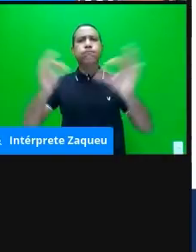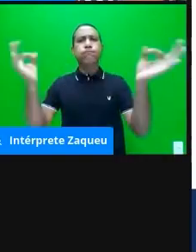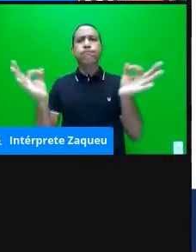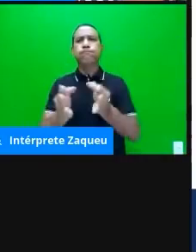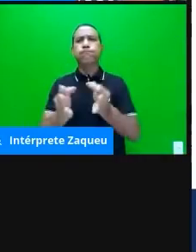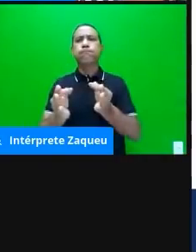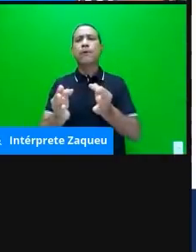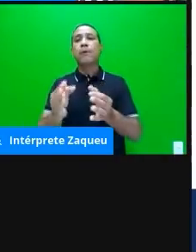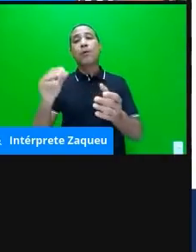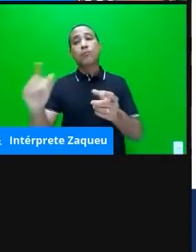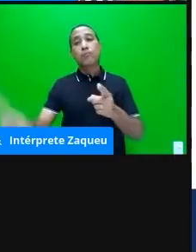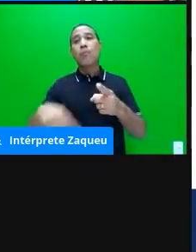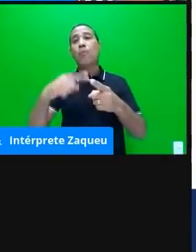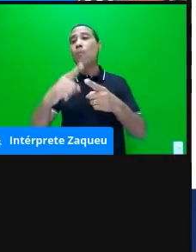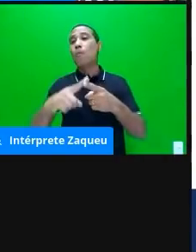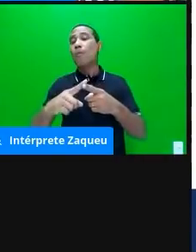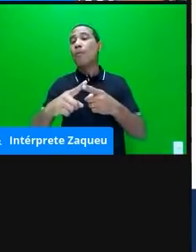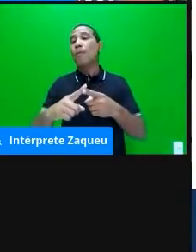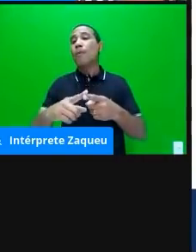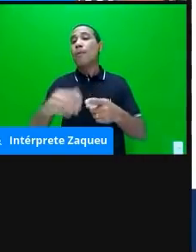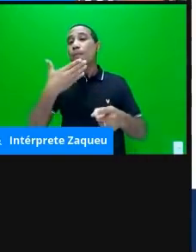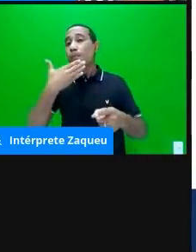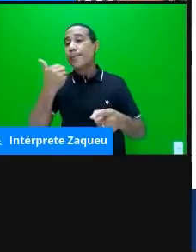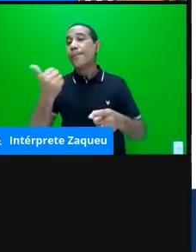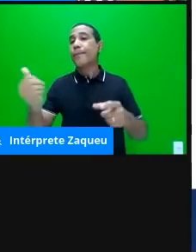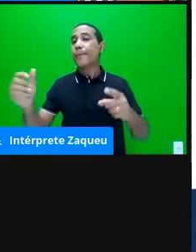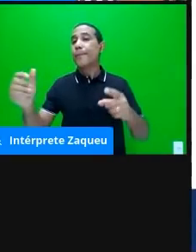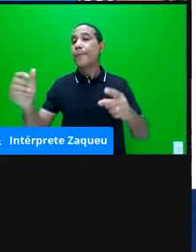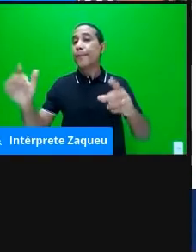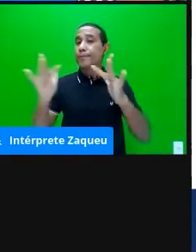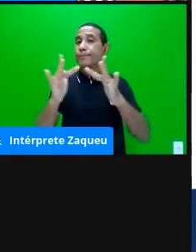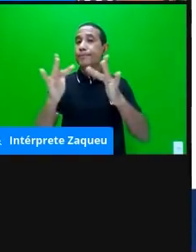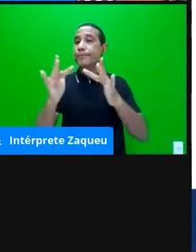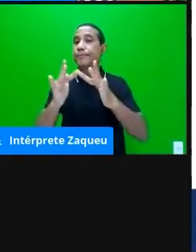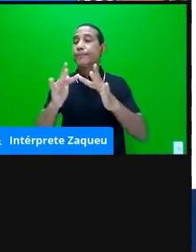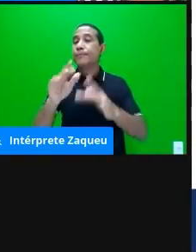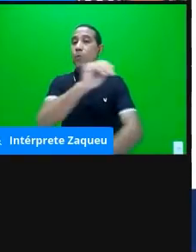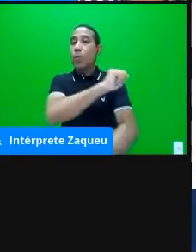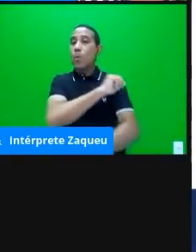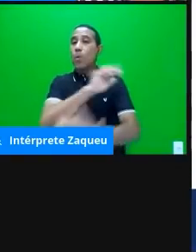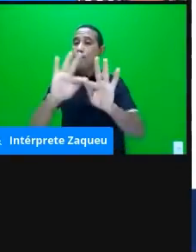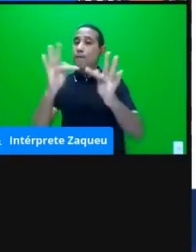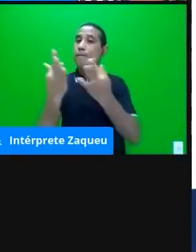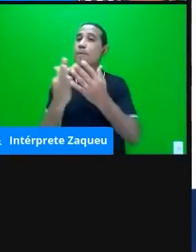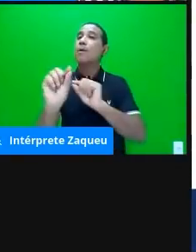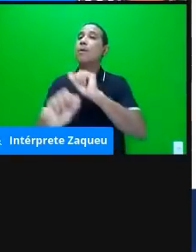vínculo com os nossos alunos e suas famílias é, sem dúvida,